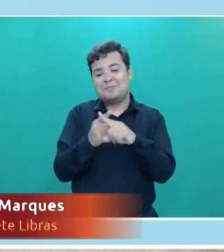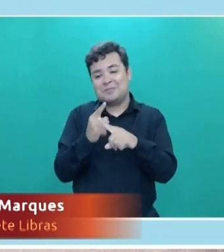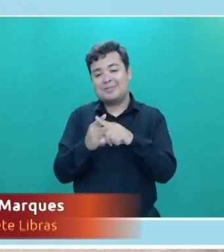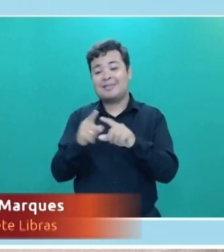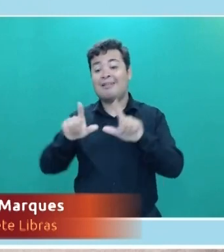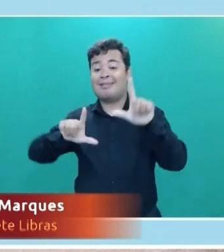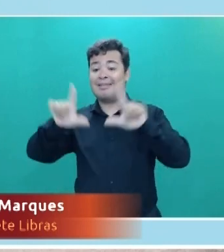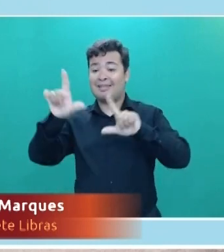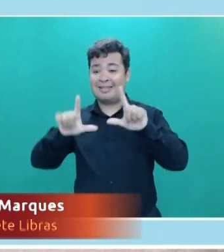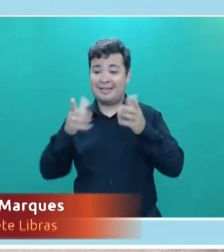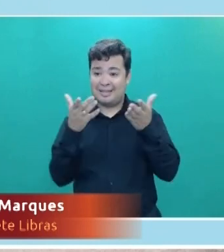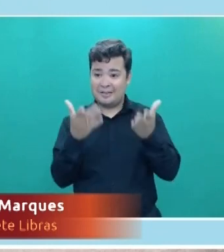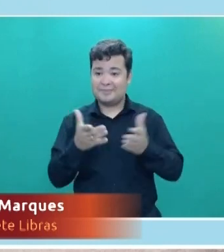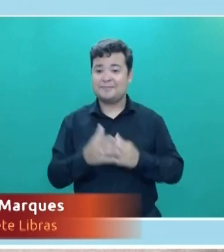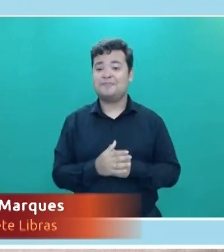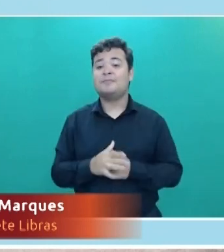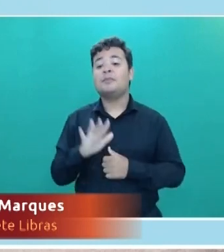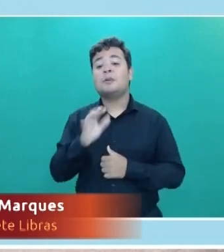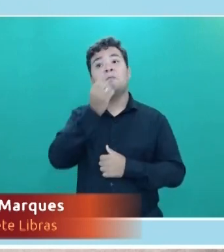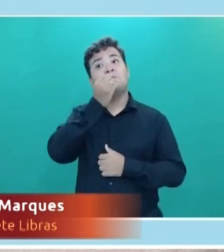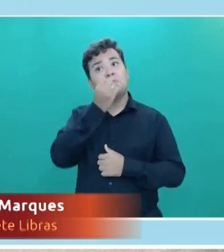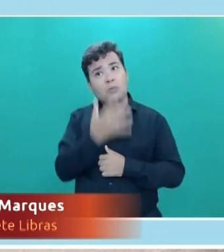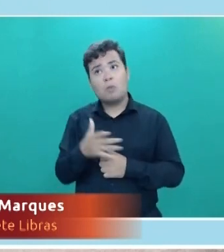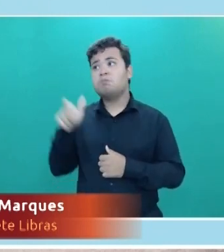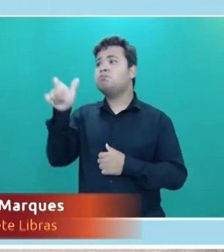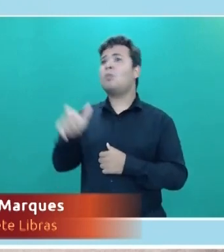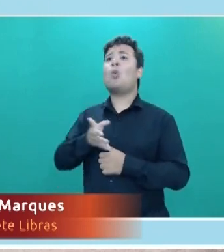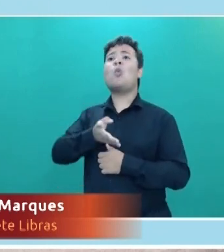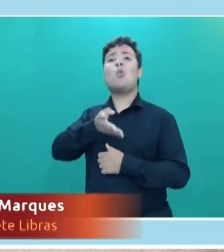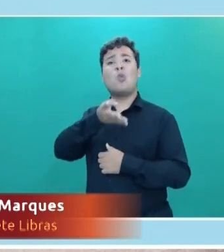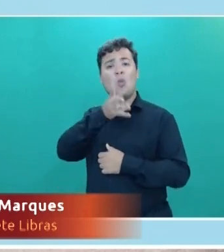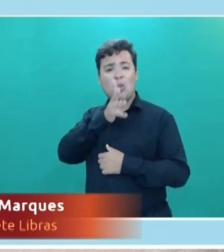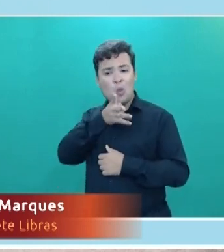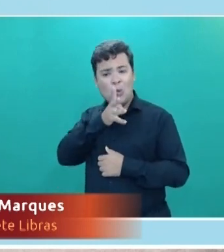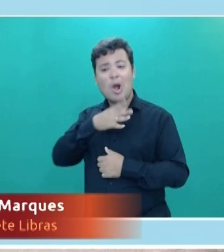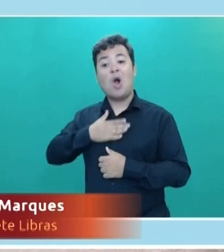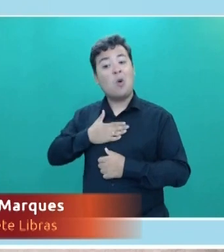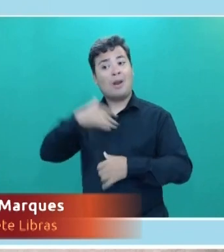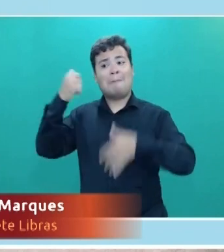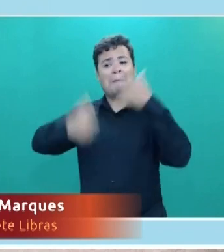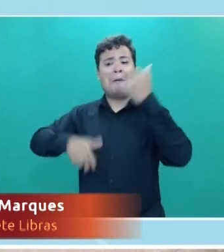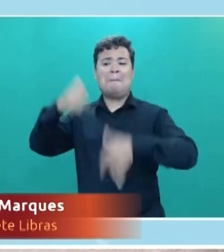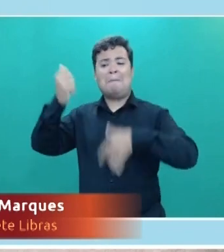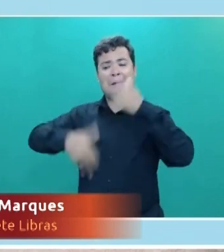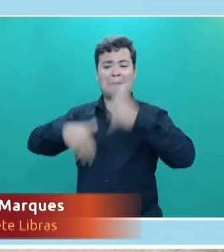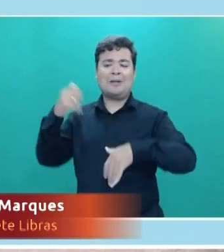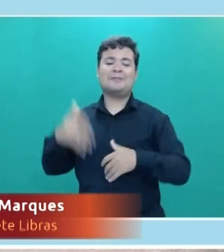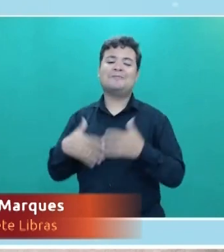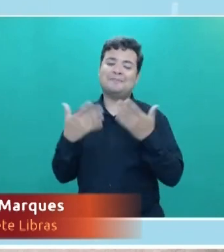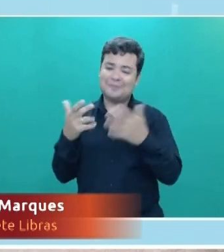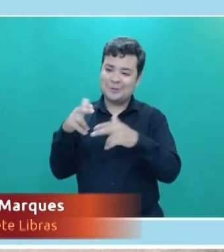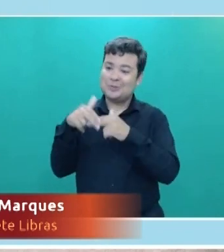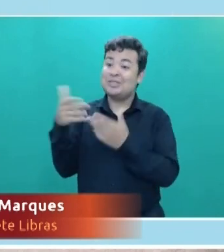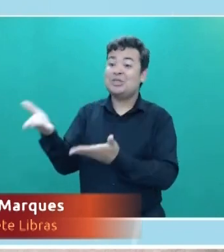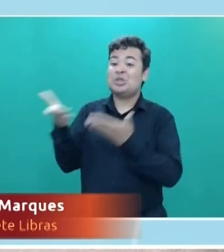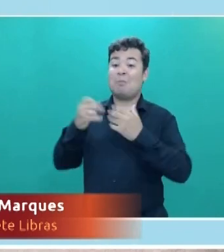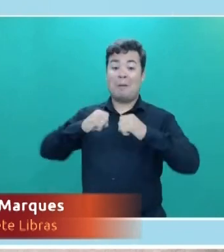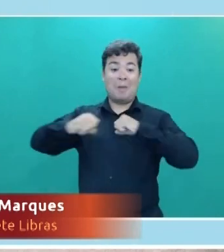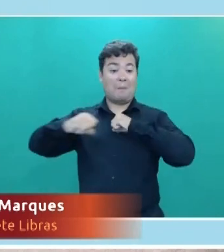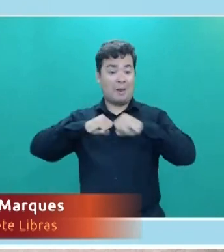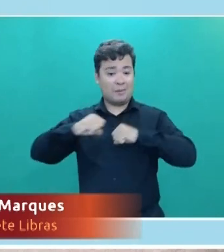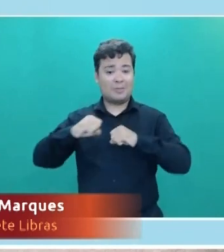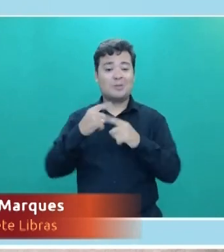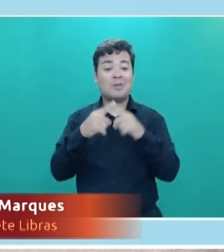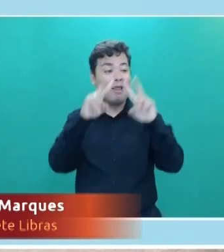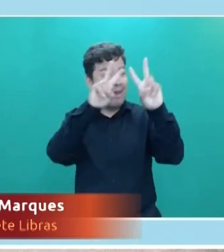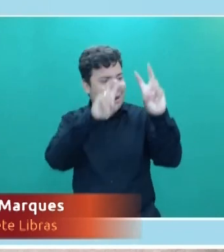tempo, mas é muito bom ter alguém que conheça também sobre o assunto, que goste tanto de falar sobre isso, né? Por isso que a gente traz para debate esses assuntos, porque são assuntos que as pessoas